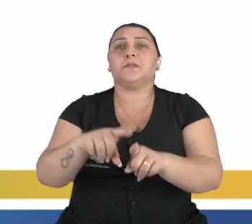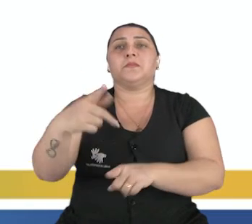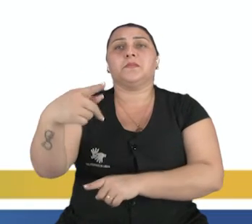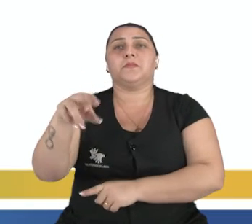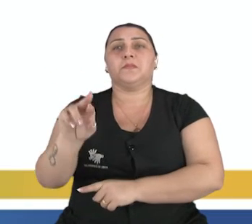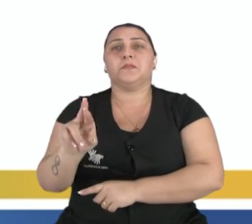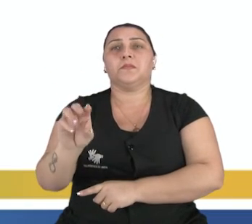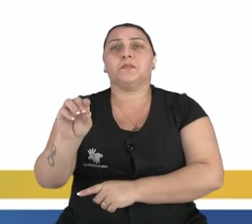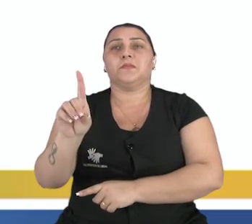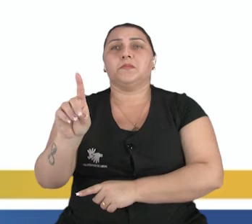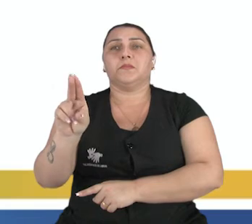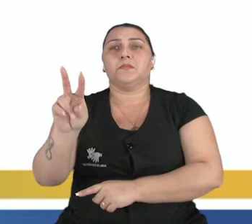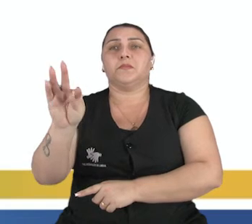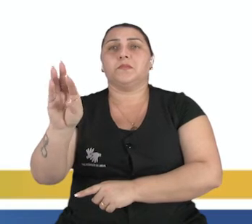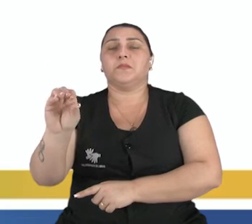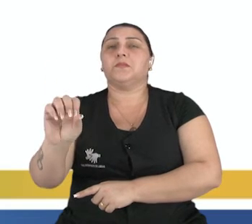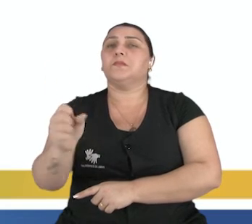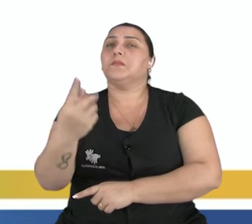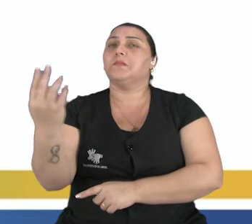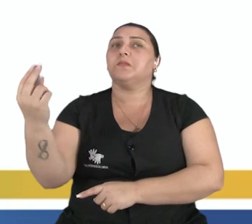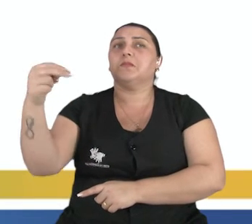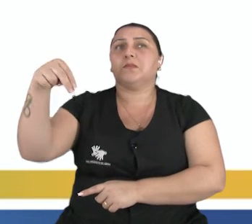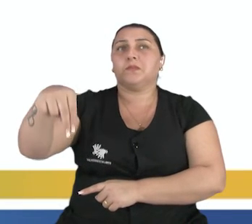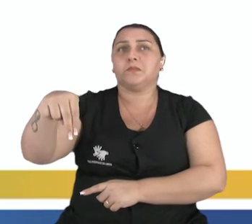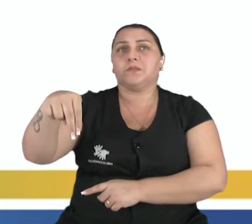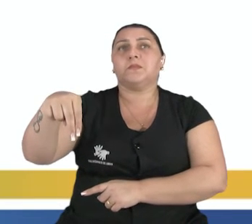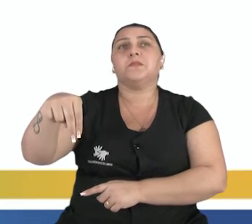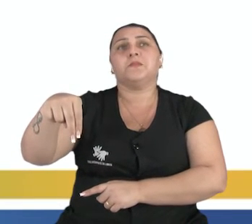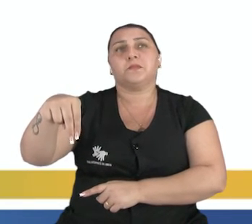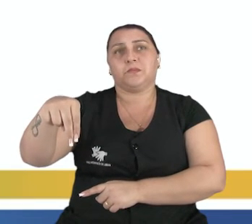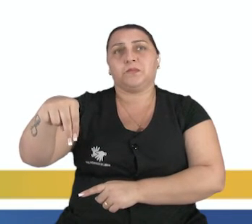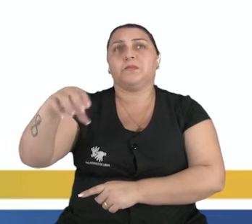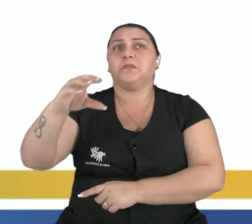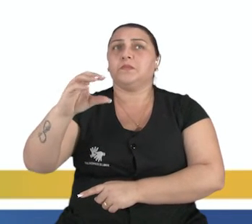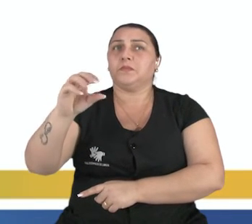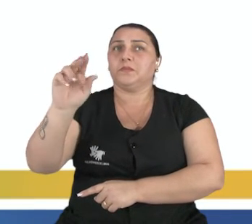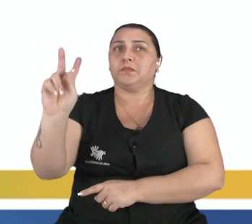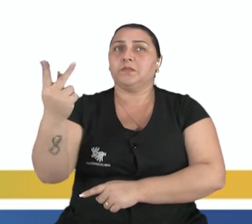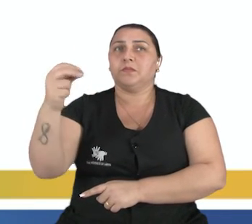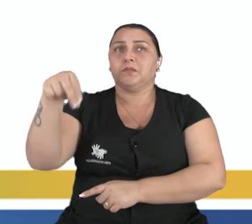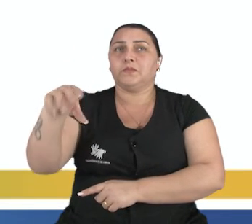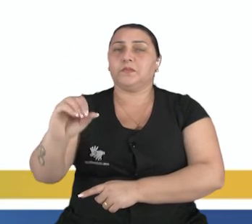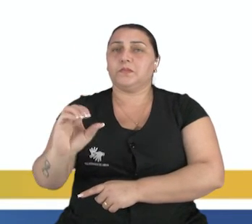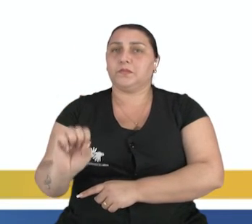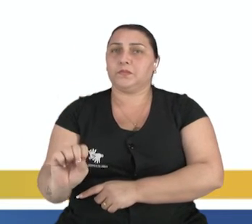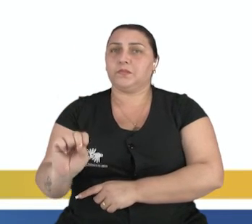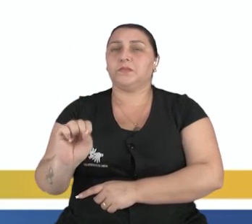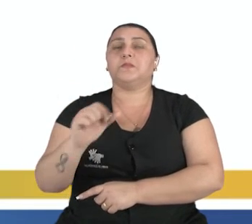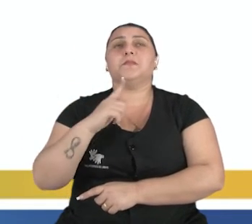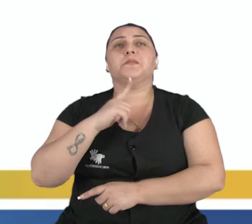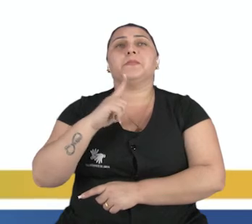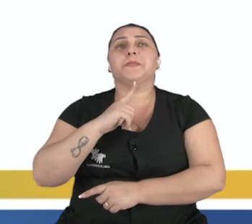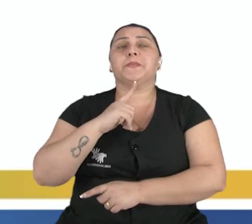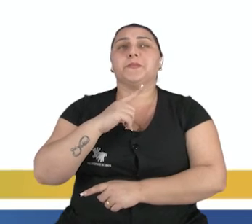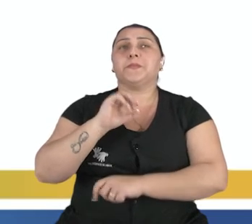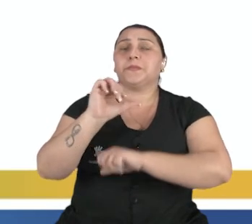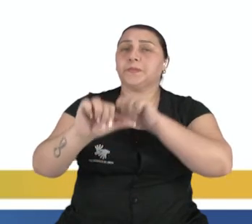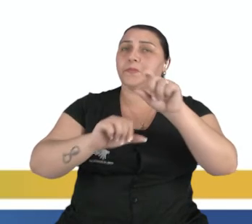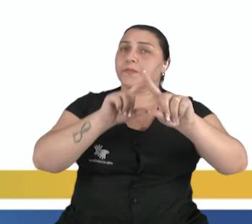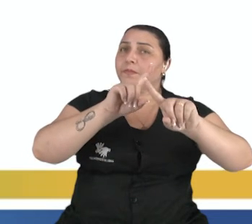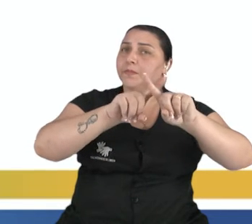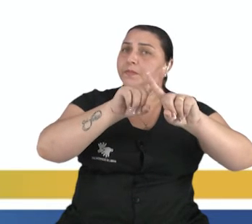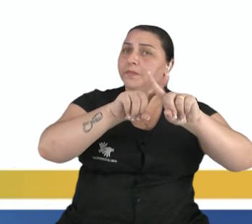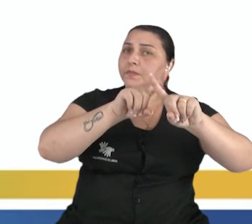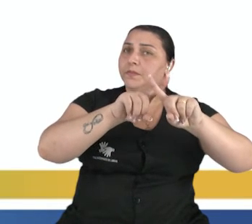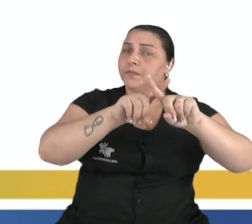produtos, ok? Quanto que tem de hidrogênio, quanto que tem de nitrogênio, oxigênio. Quando ocorrer o coeficiente aqui, você vai